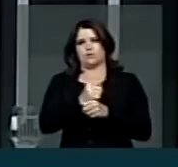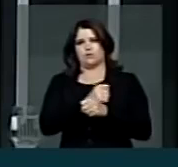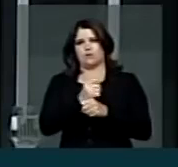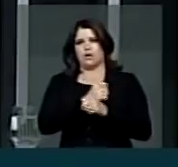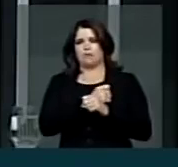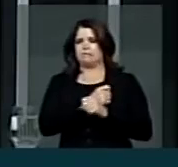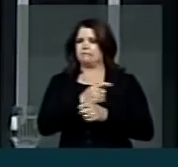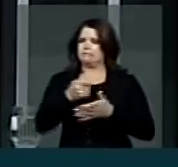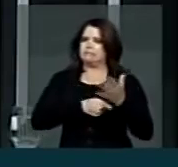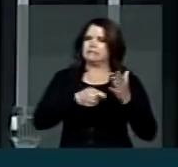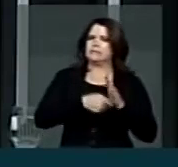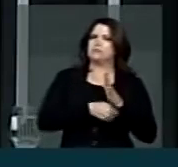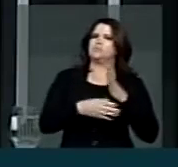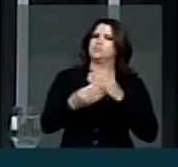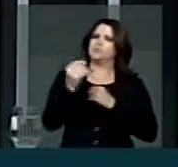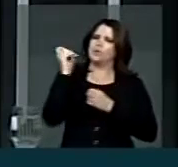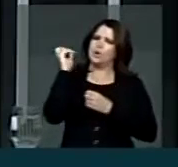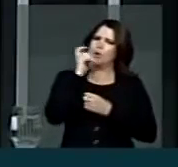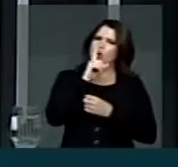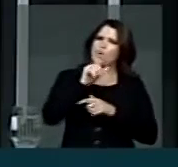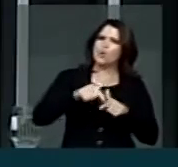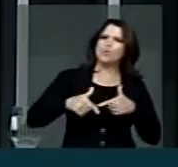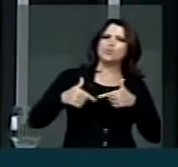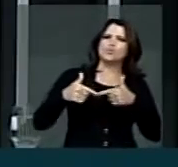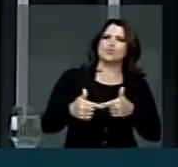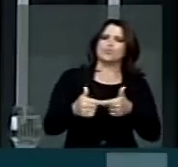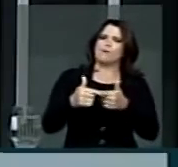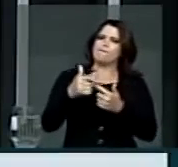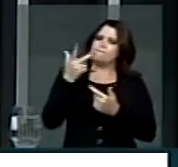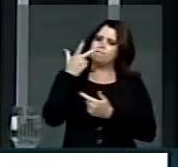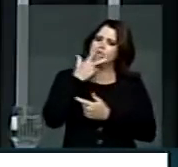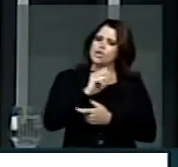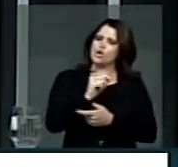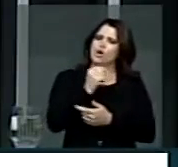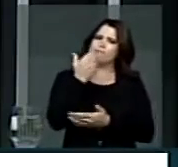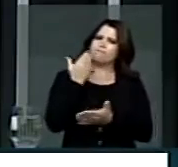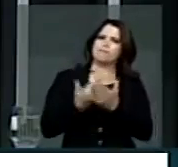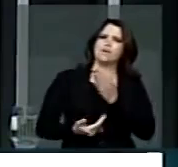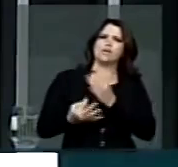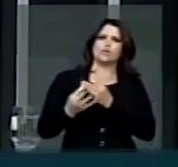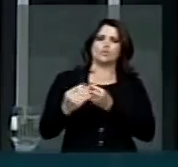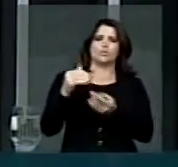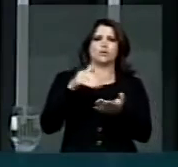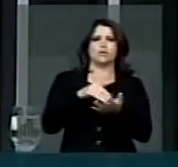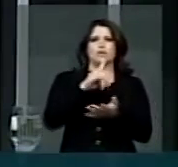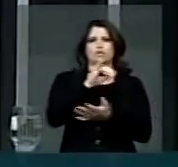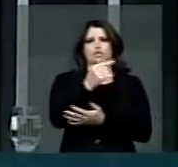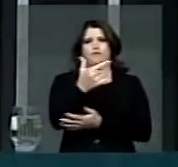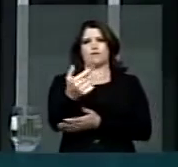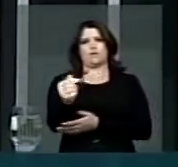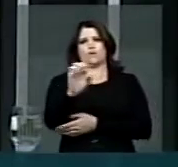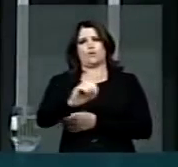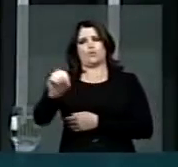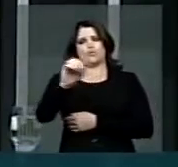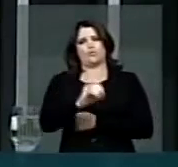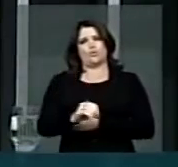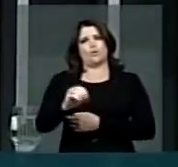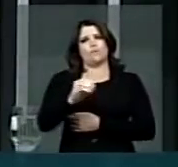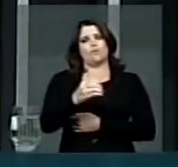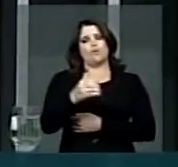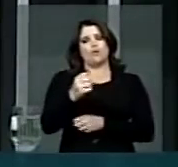muitas batalhas, vitórias, derrotas, até o dia 27 de outubro